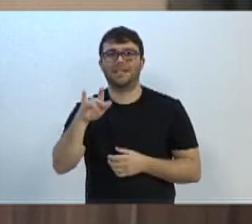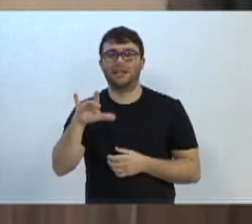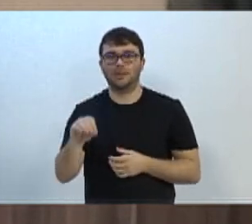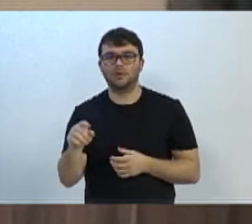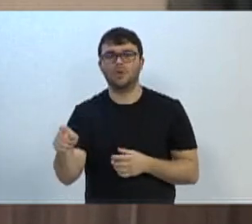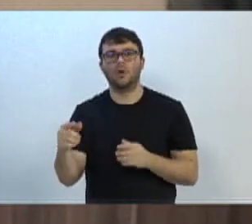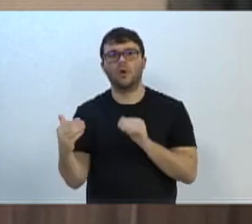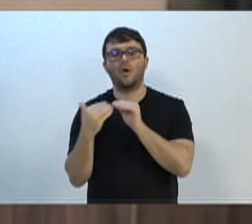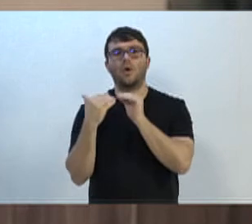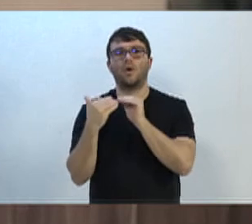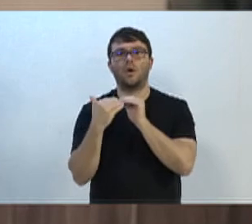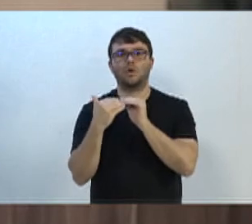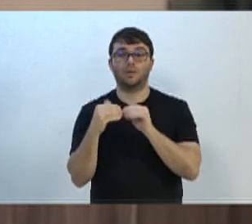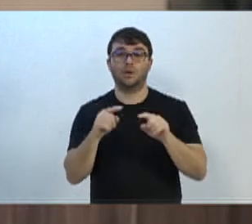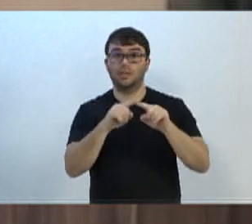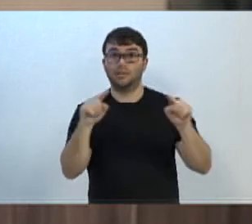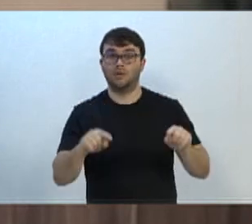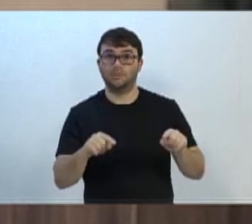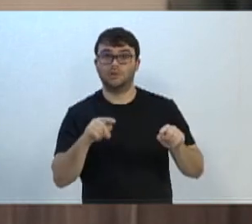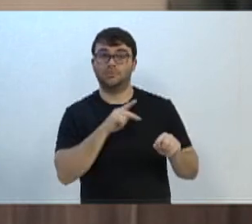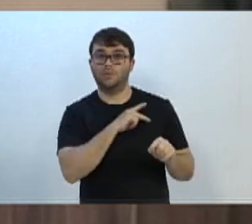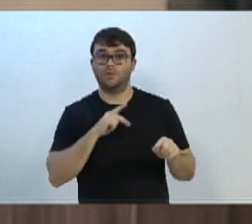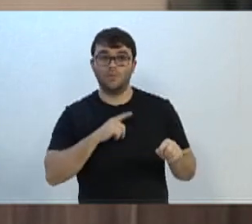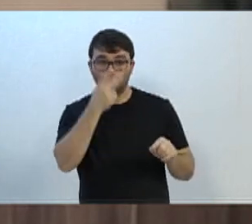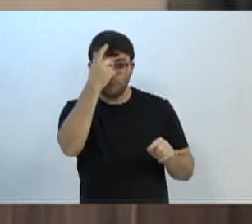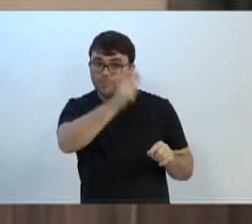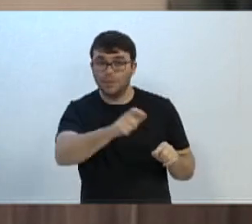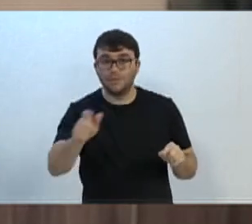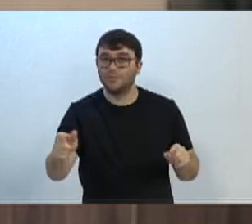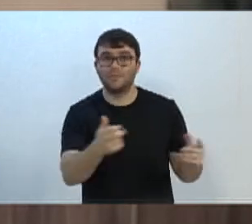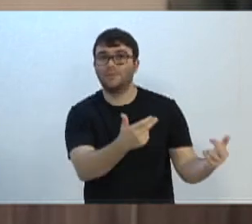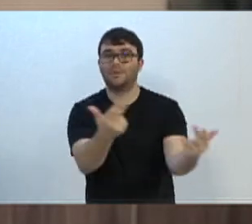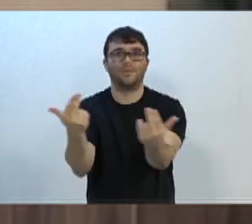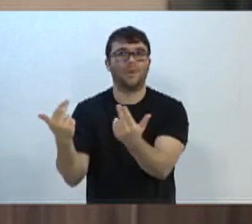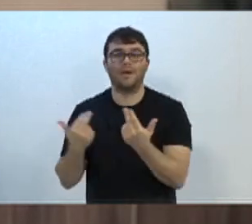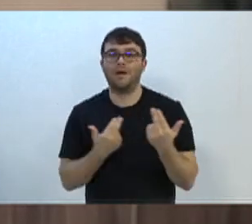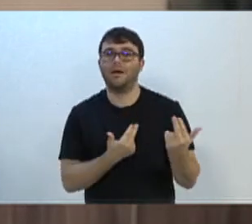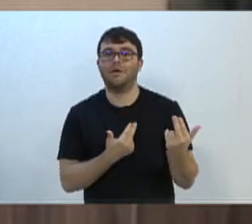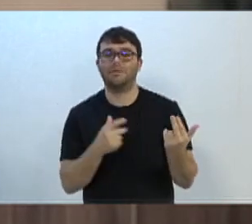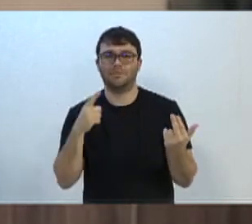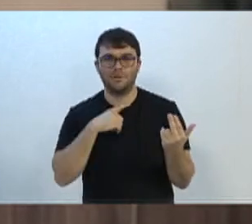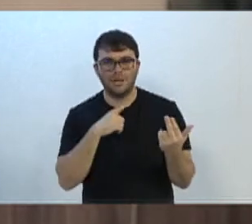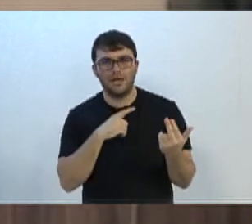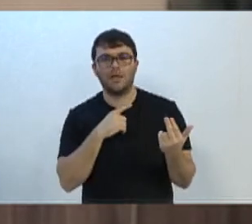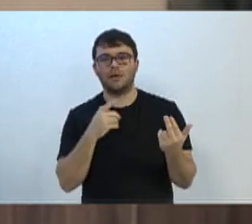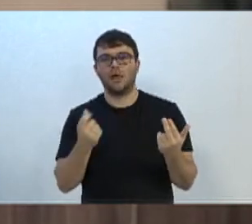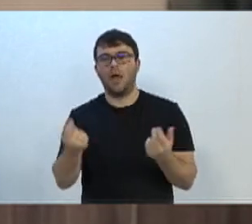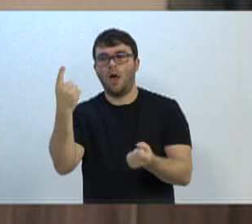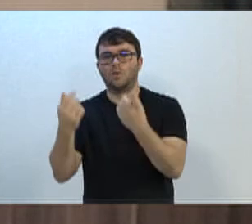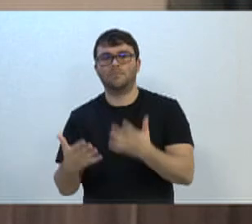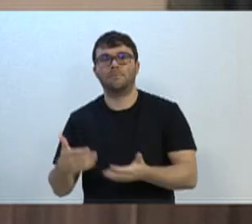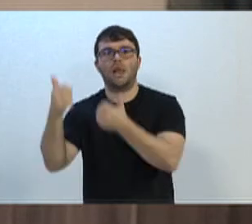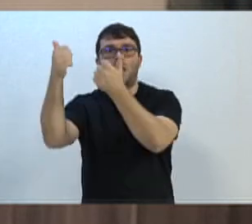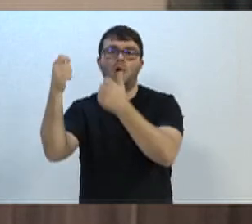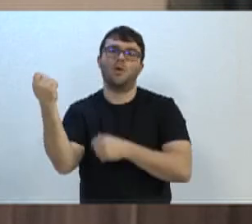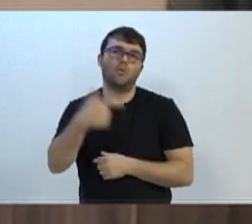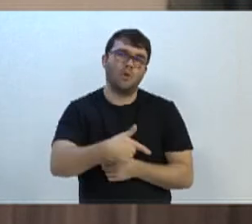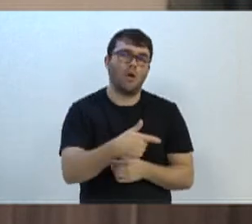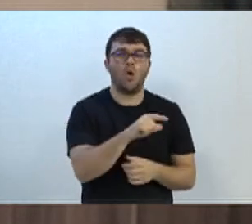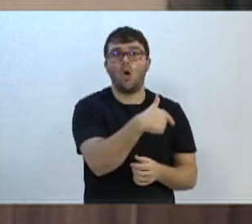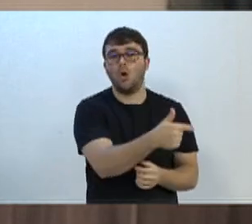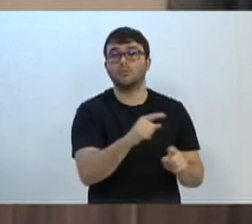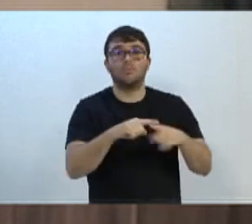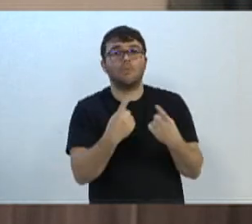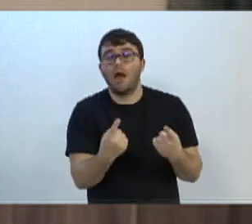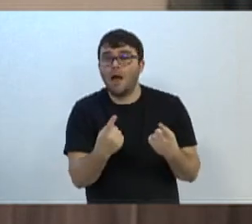concordando comigo o serviço público é feito de gente como todos nós com algumas virtudes como muitas virtudes e alguns defeitos